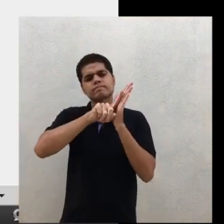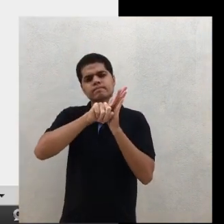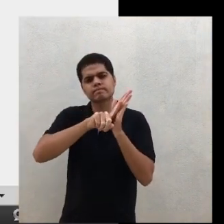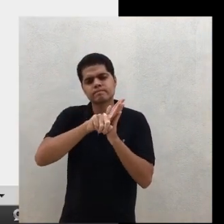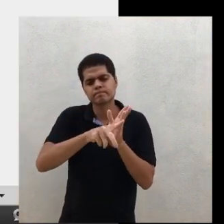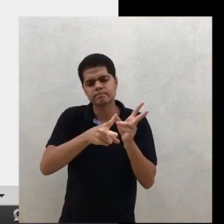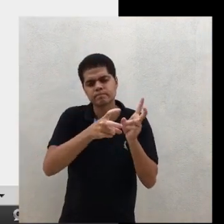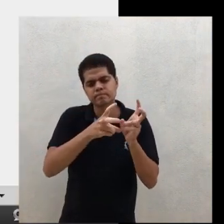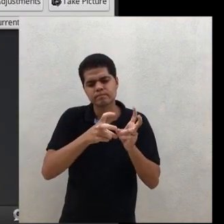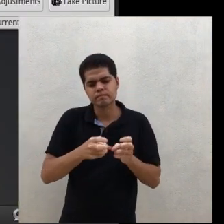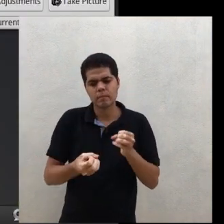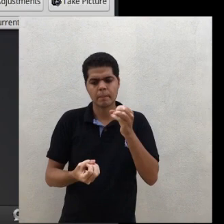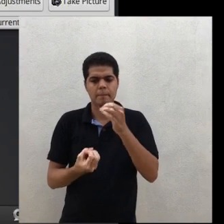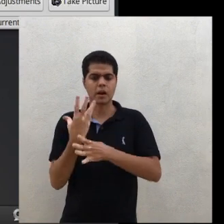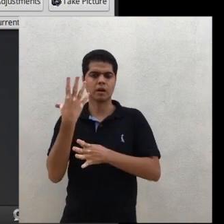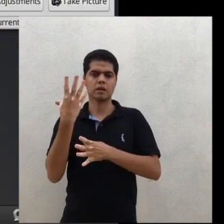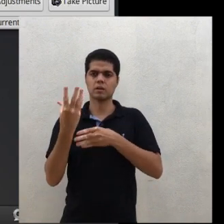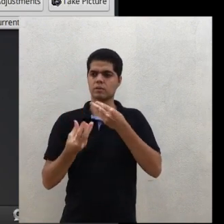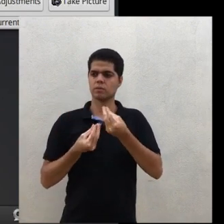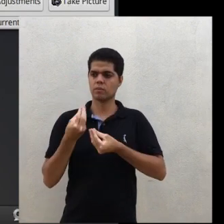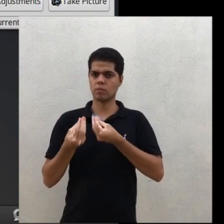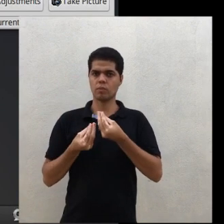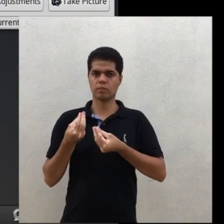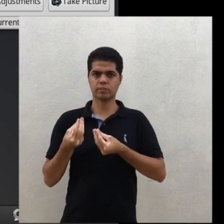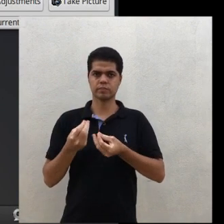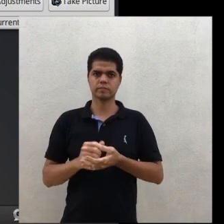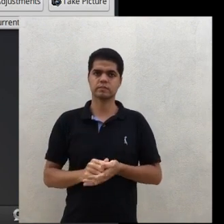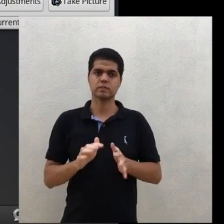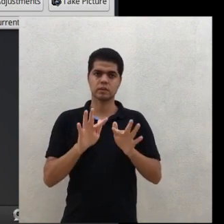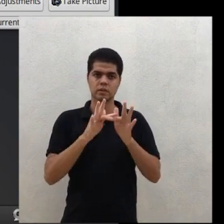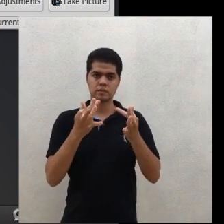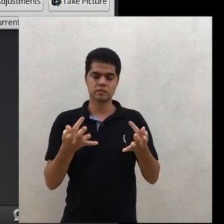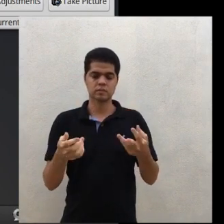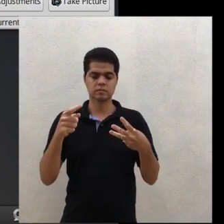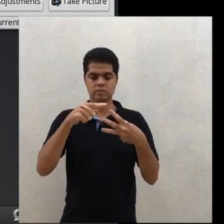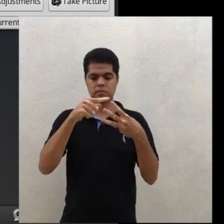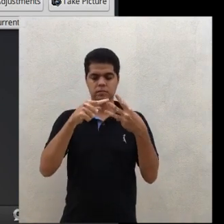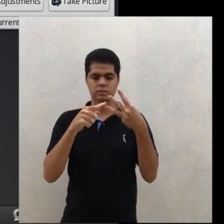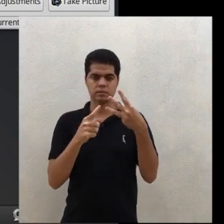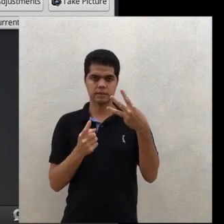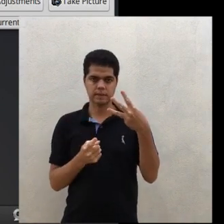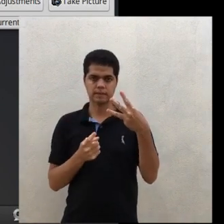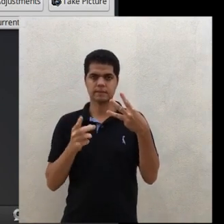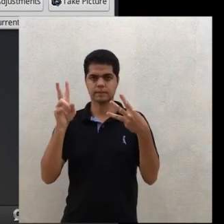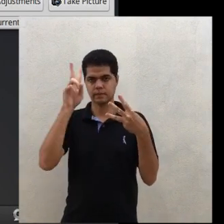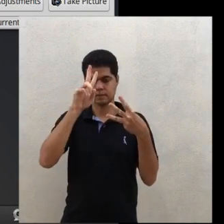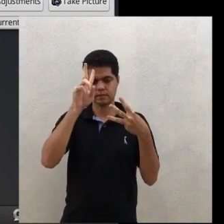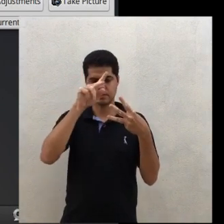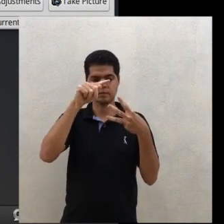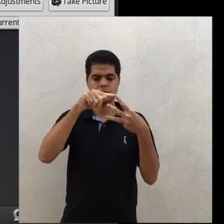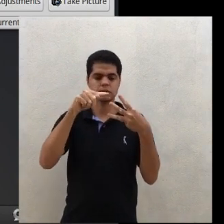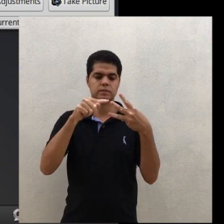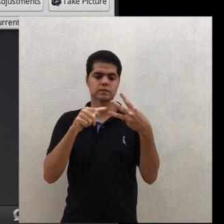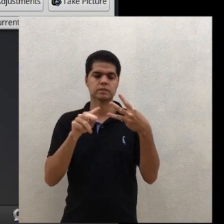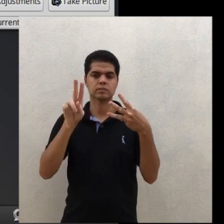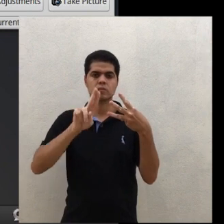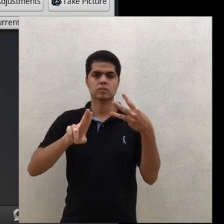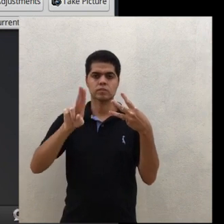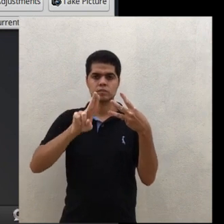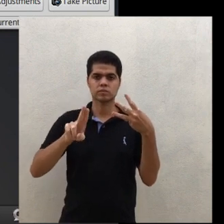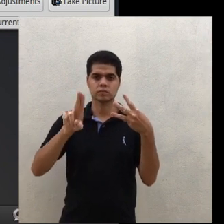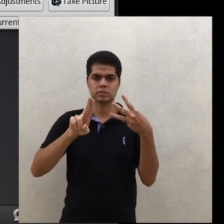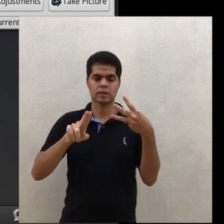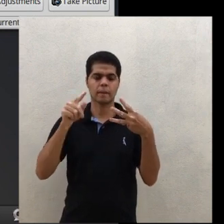Você tem 3 comandos só, tá, que você pode utilizar. O primeiro comando é quando eu só